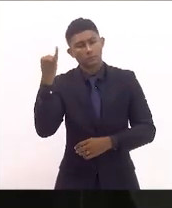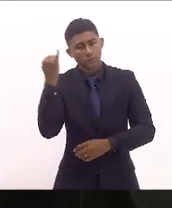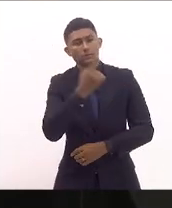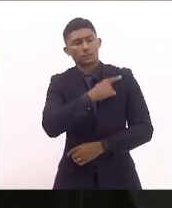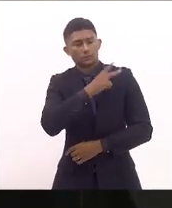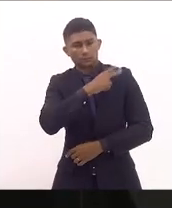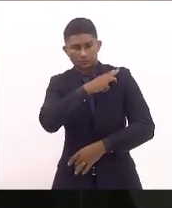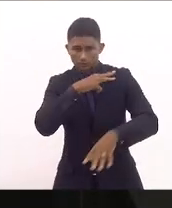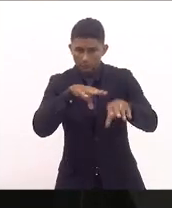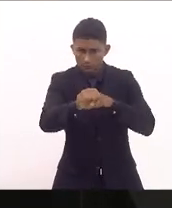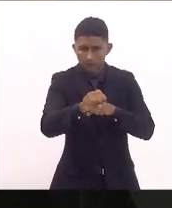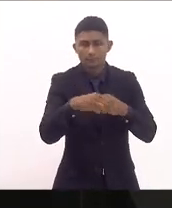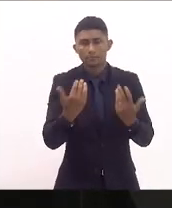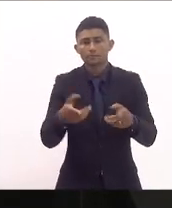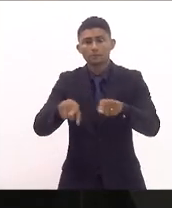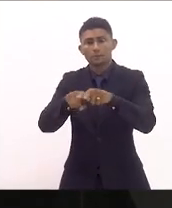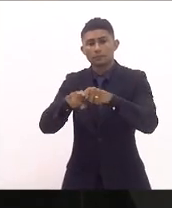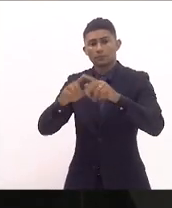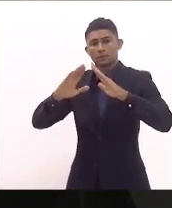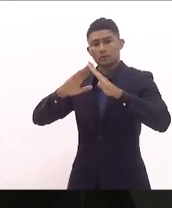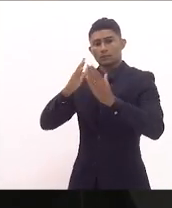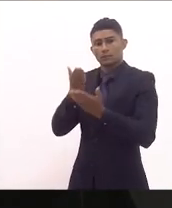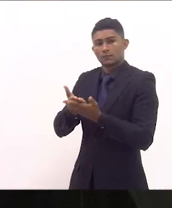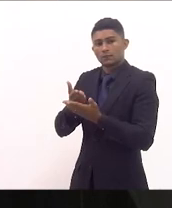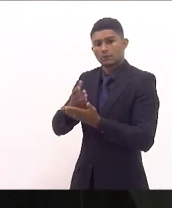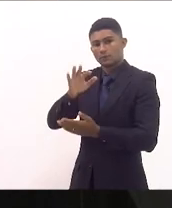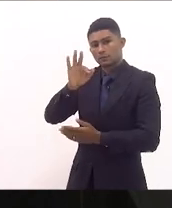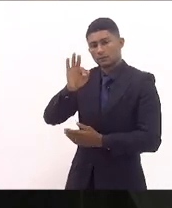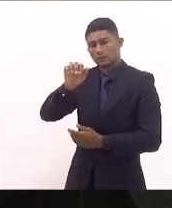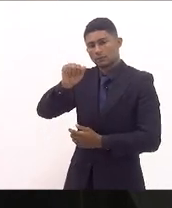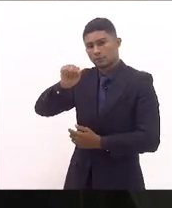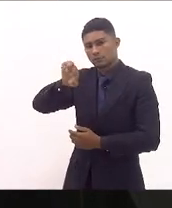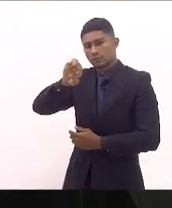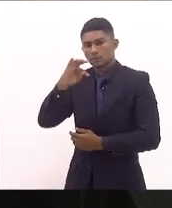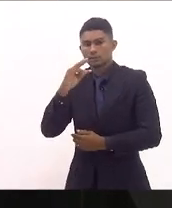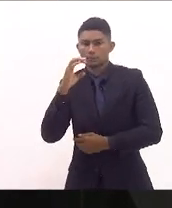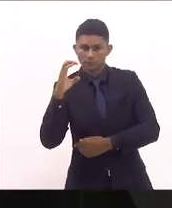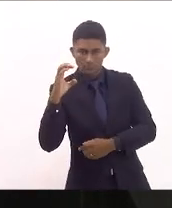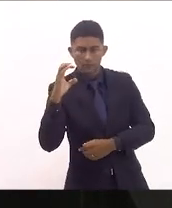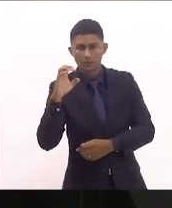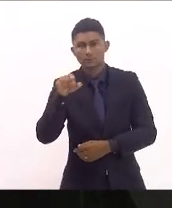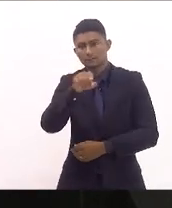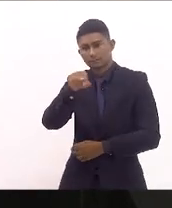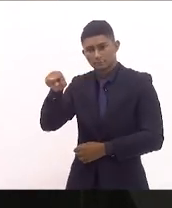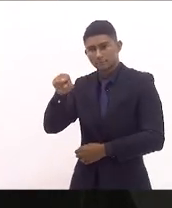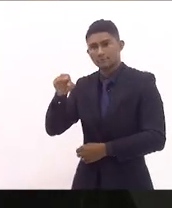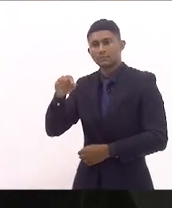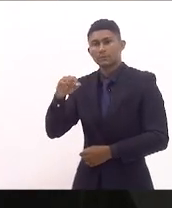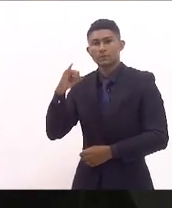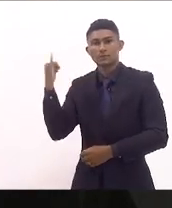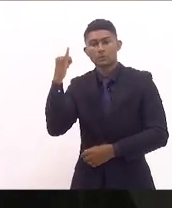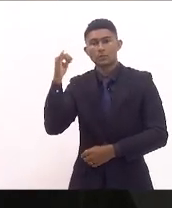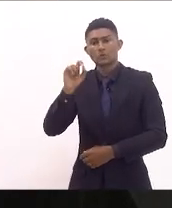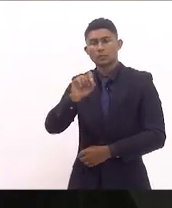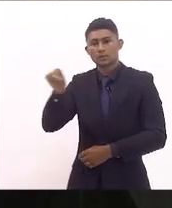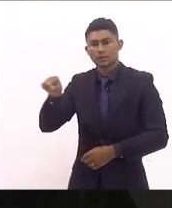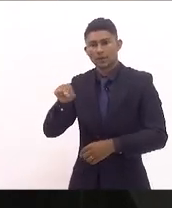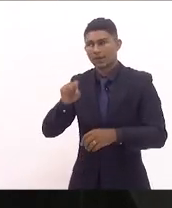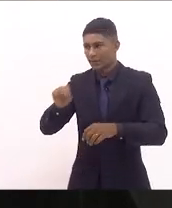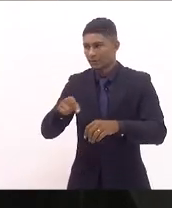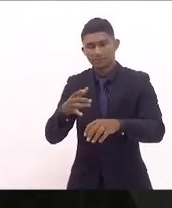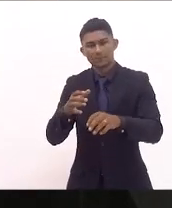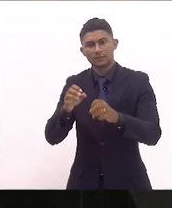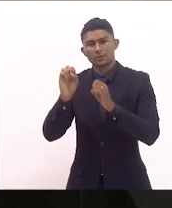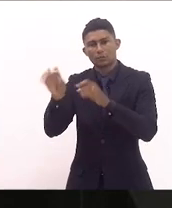Faetec com uma escola com uma rede que oferece educação profissional integrada